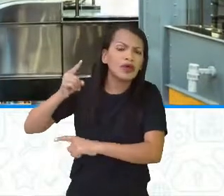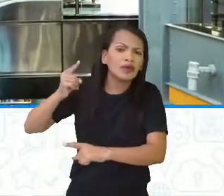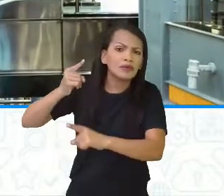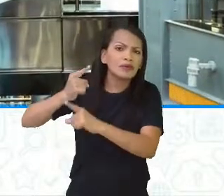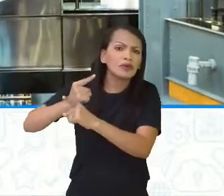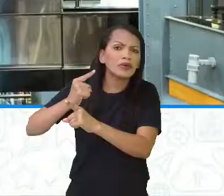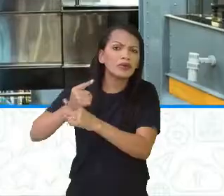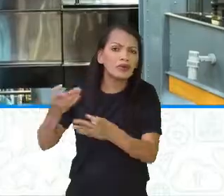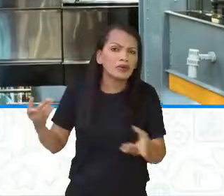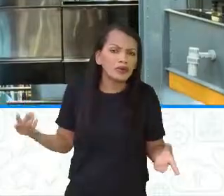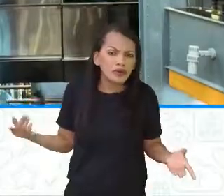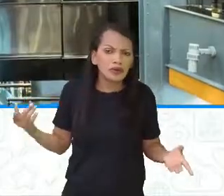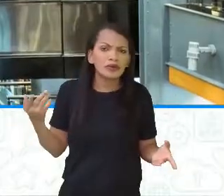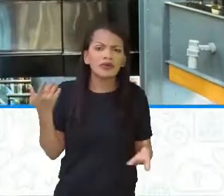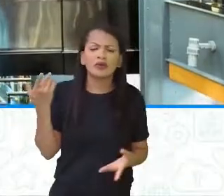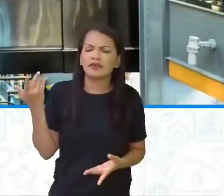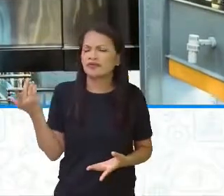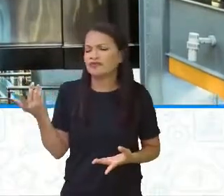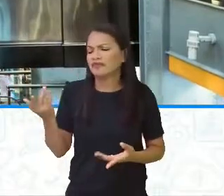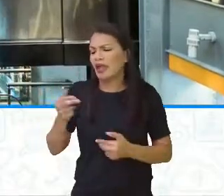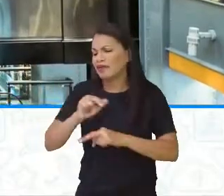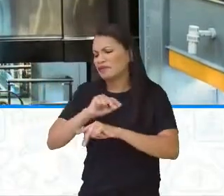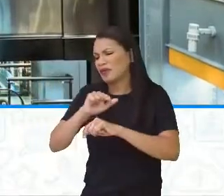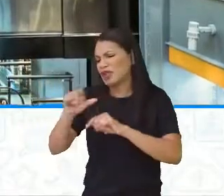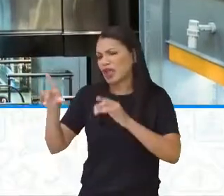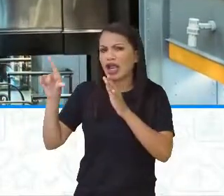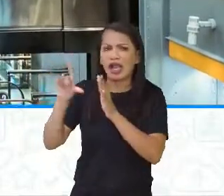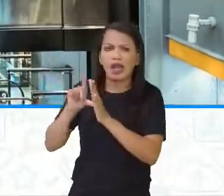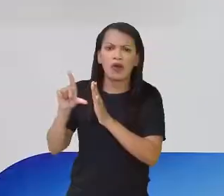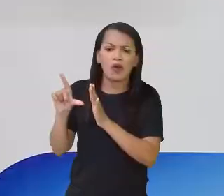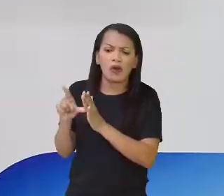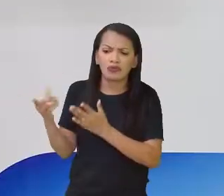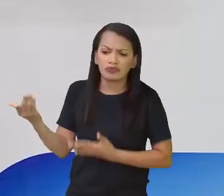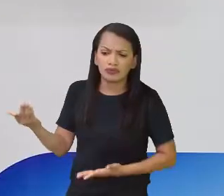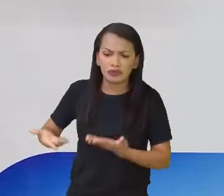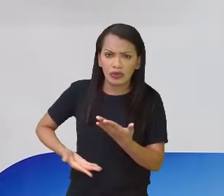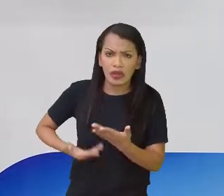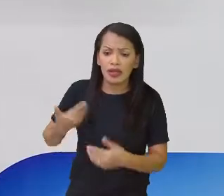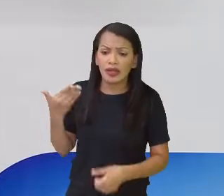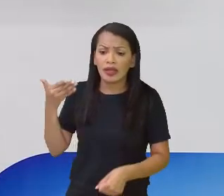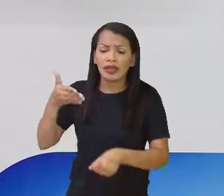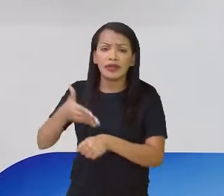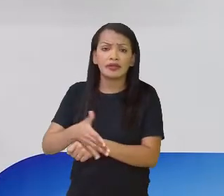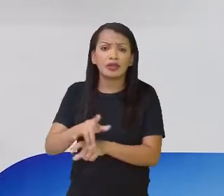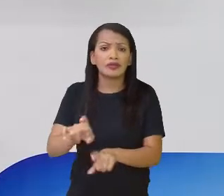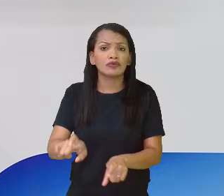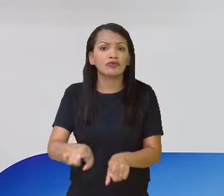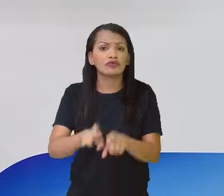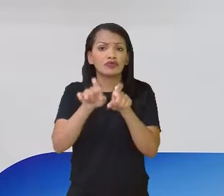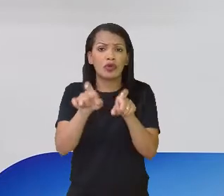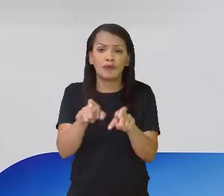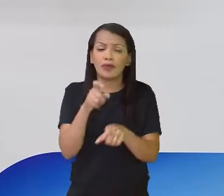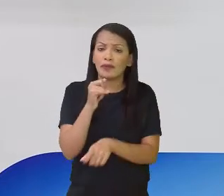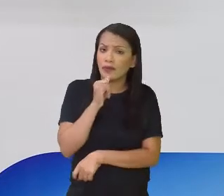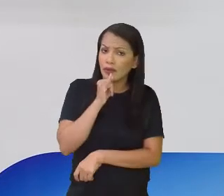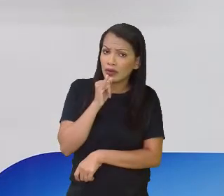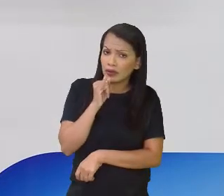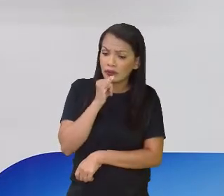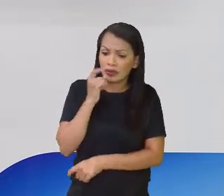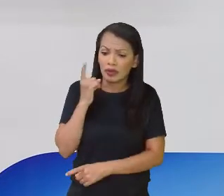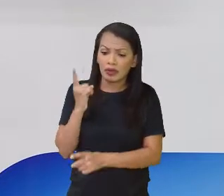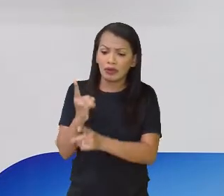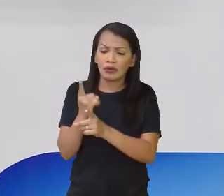encontra? Serviços em abundância. Basta entrar num shopping center, por exemplo, e aí você vai encontrar